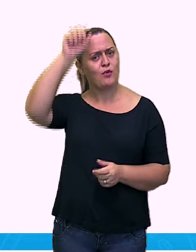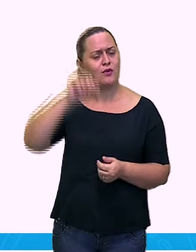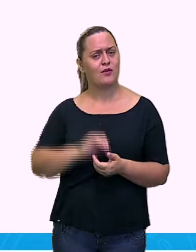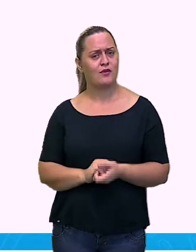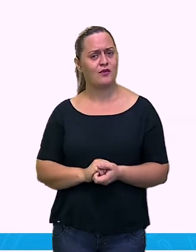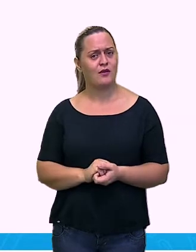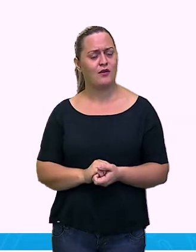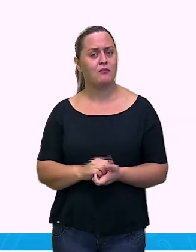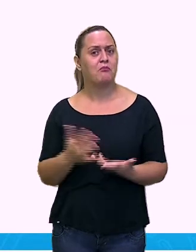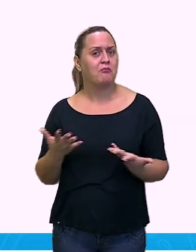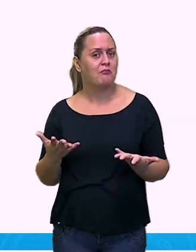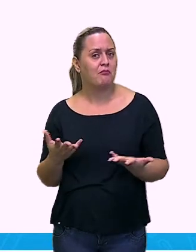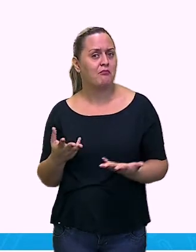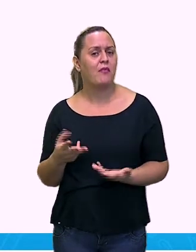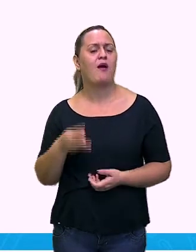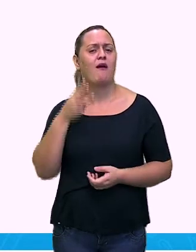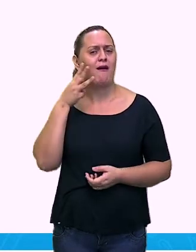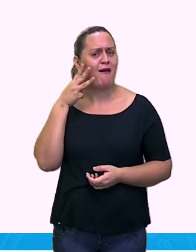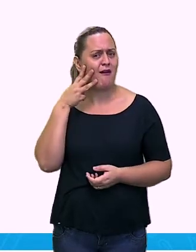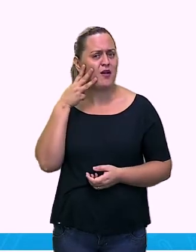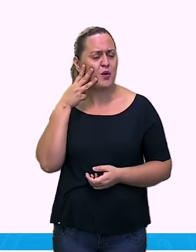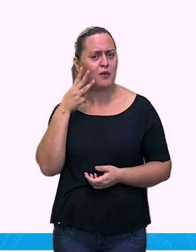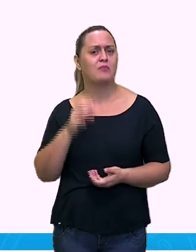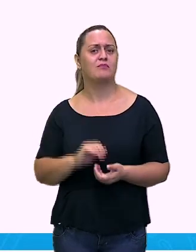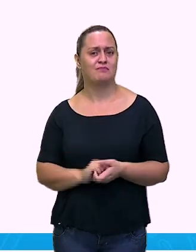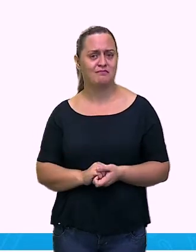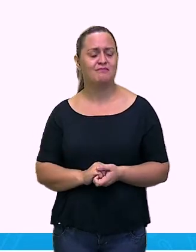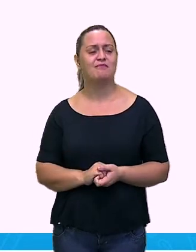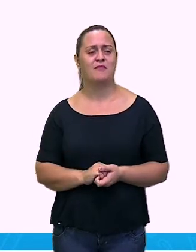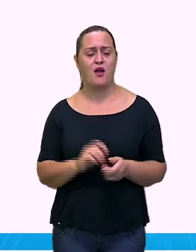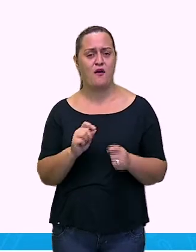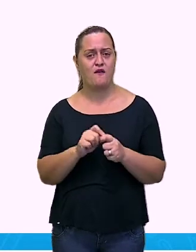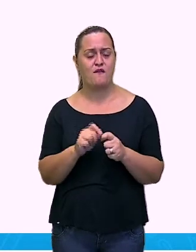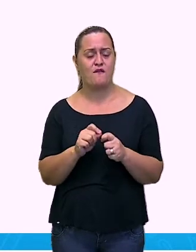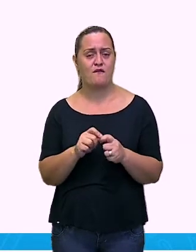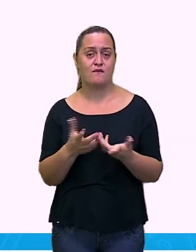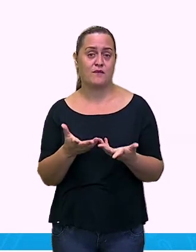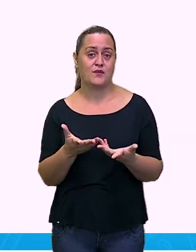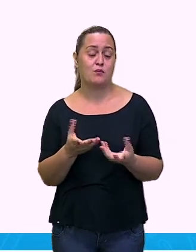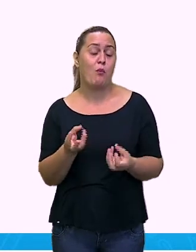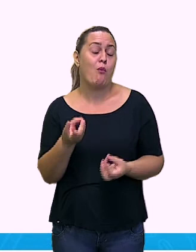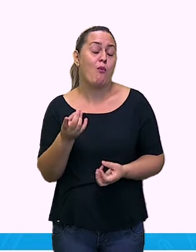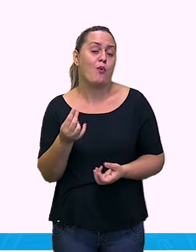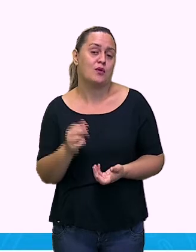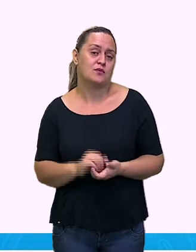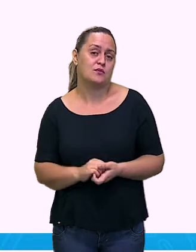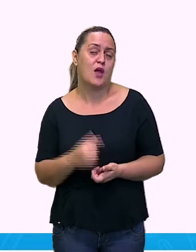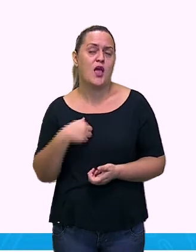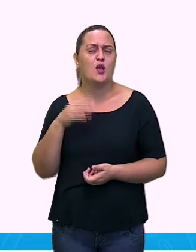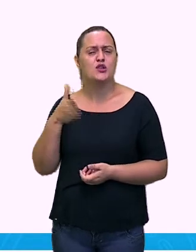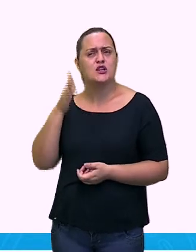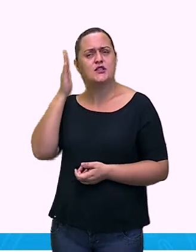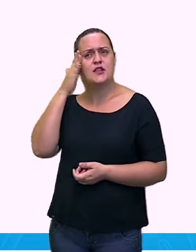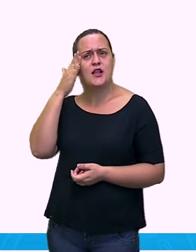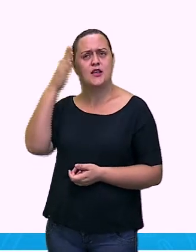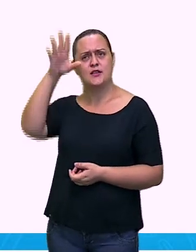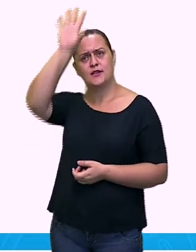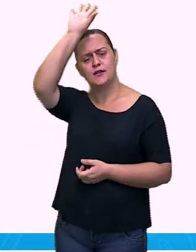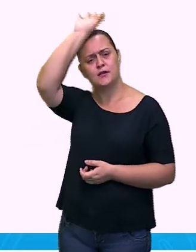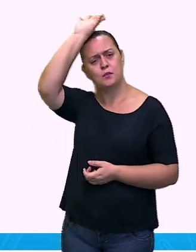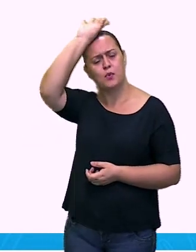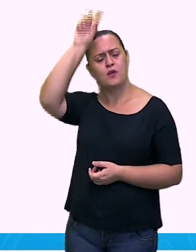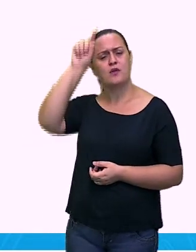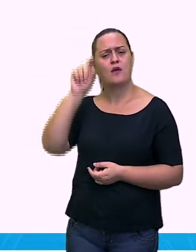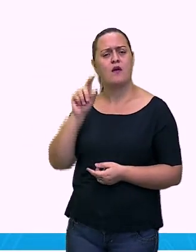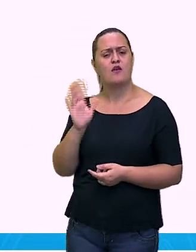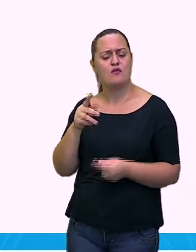artilheiro não tá ó eu já sei que o Cebolinha fez cinco mas aqui na letra